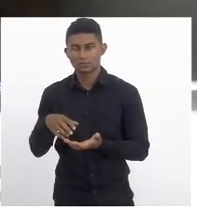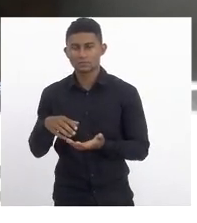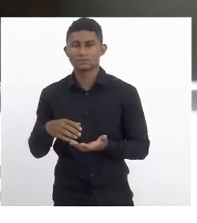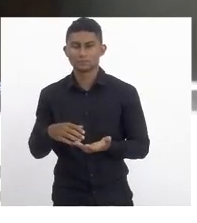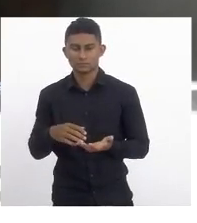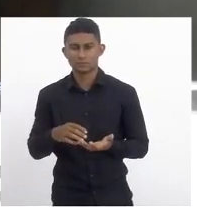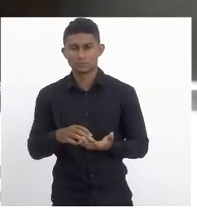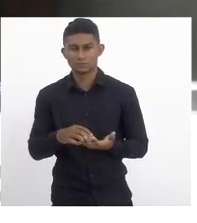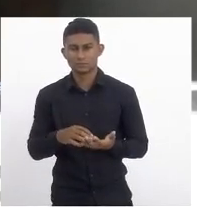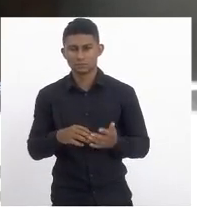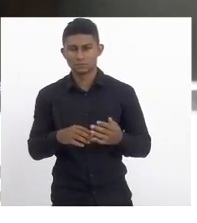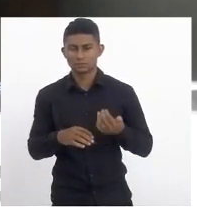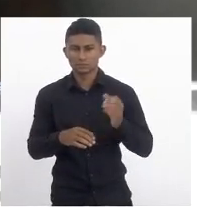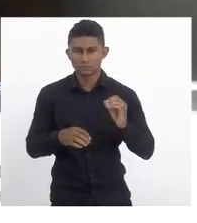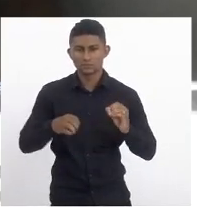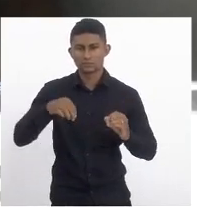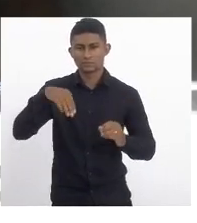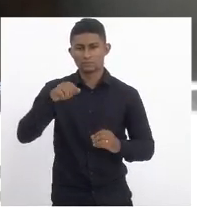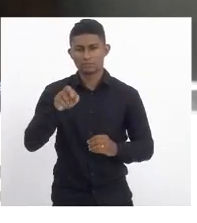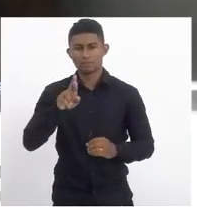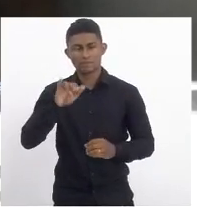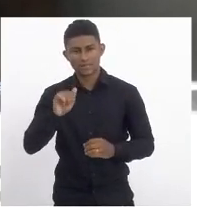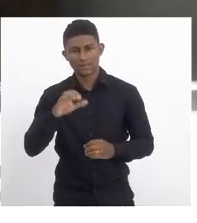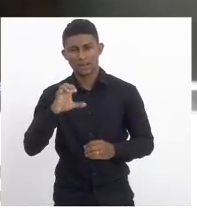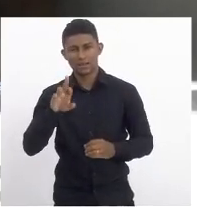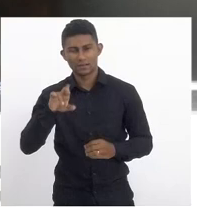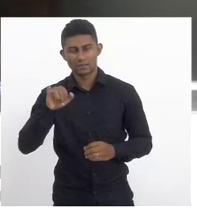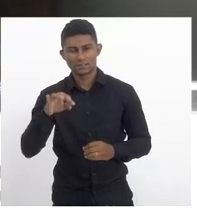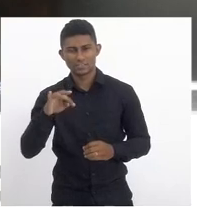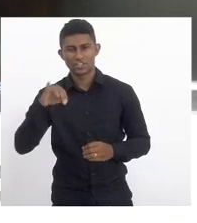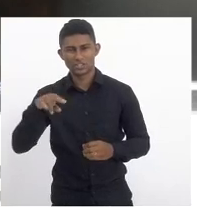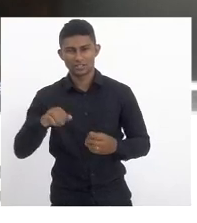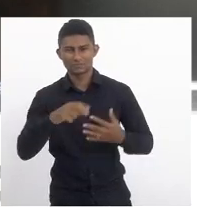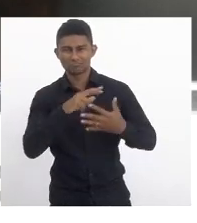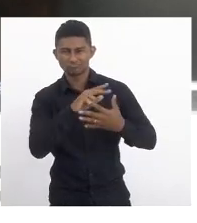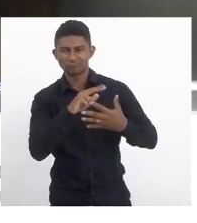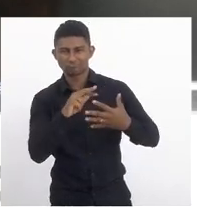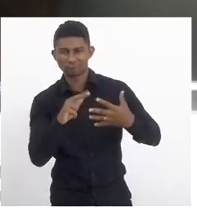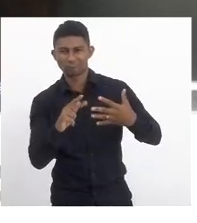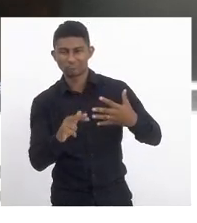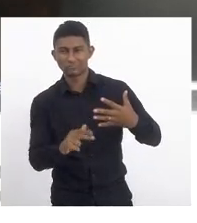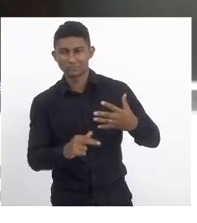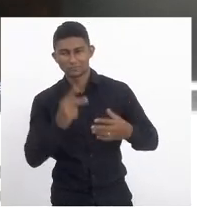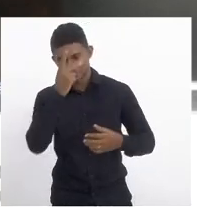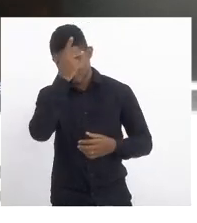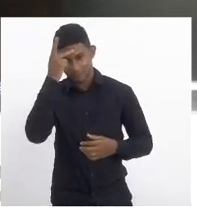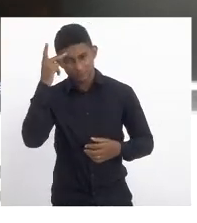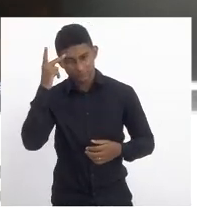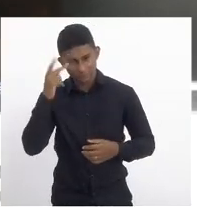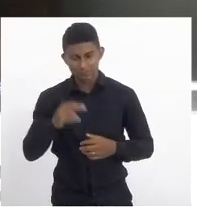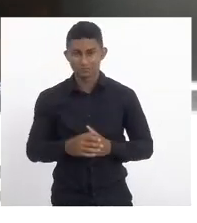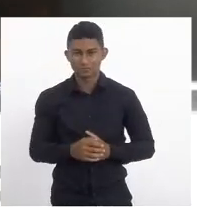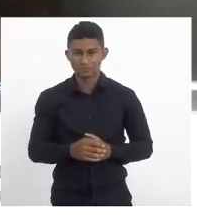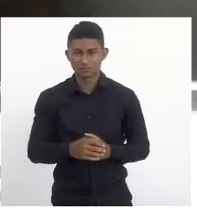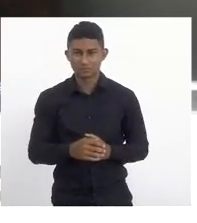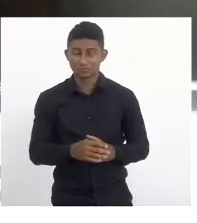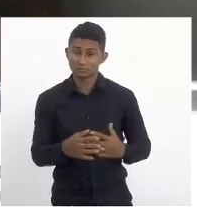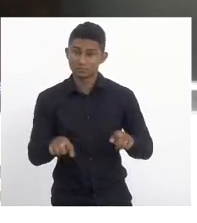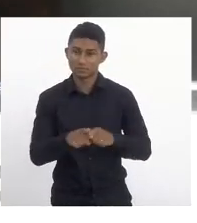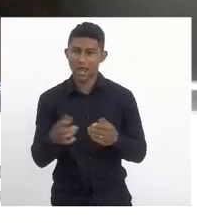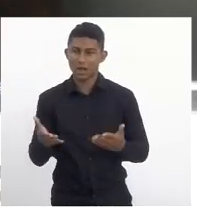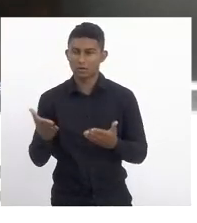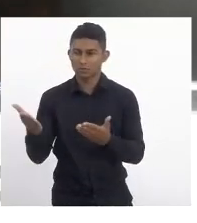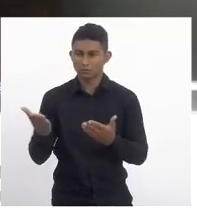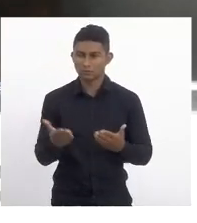Janeiro. Maria Cristina da Nova Comingo Xamã. E agora, com a